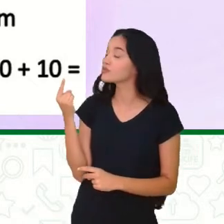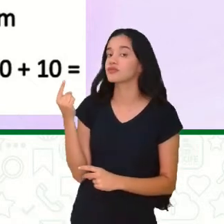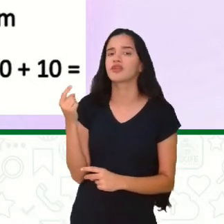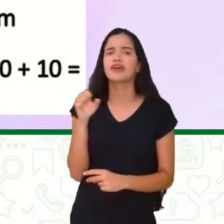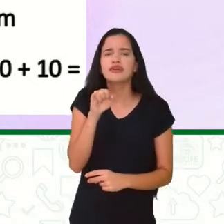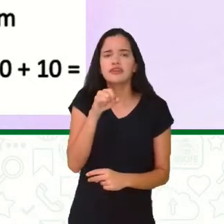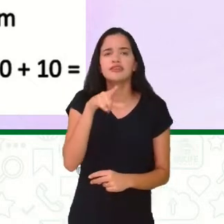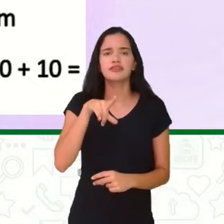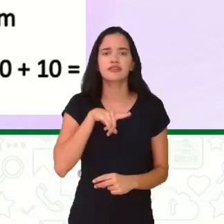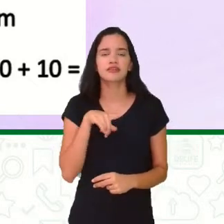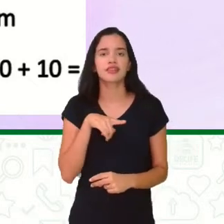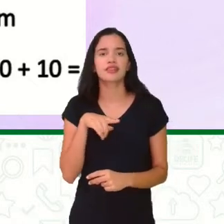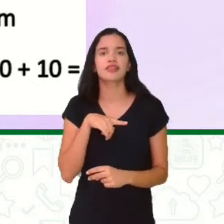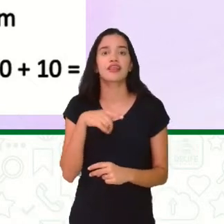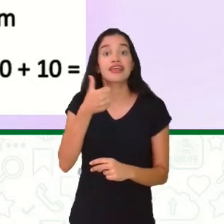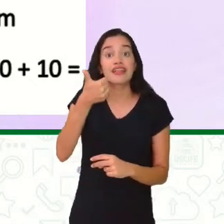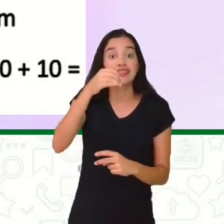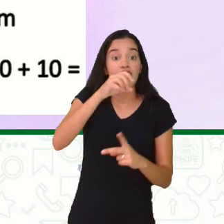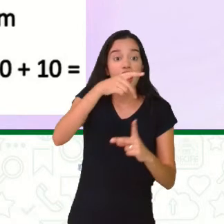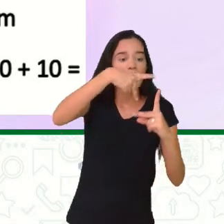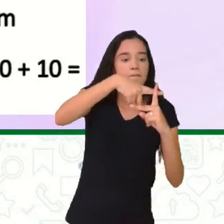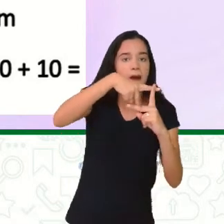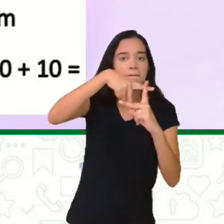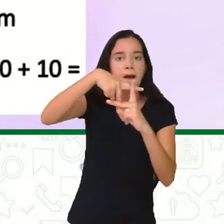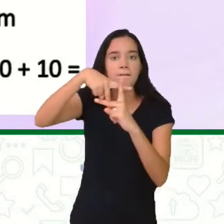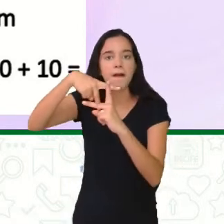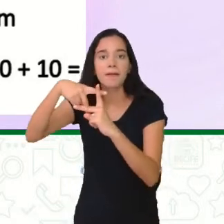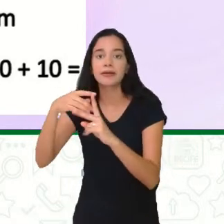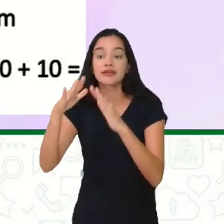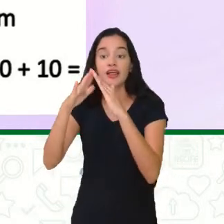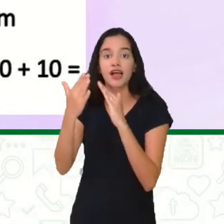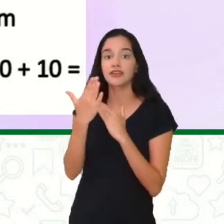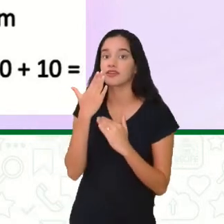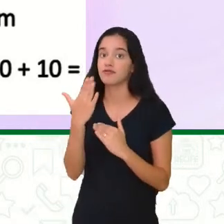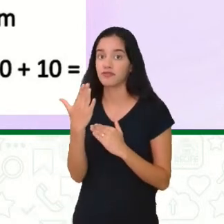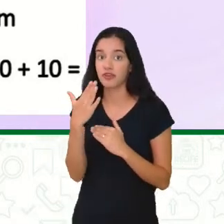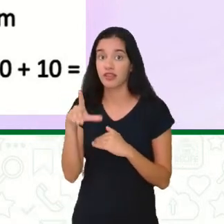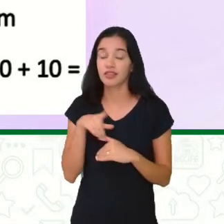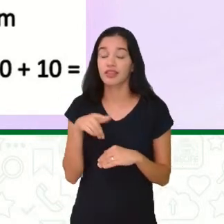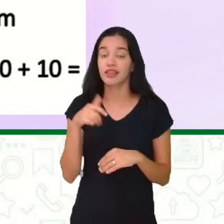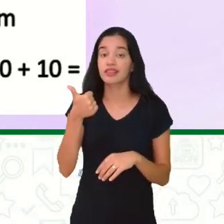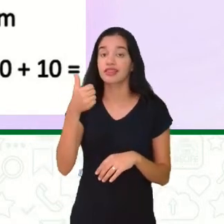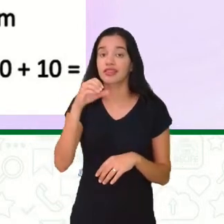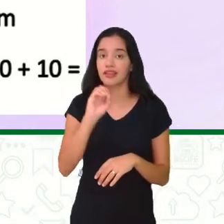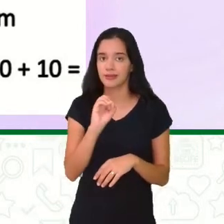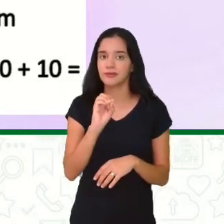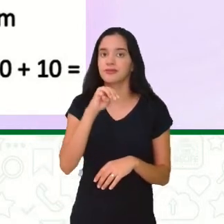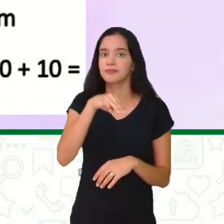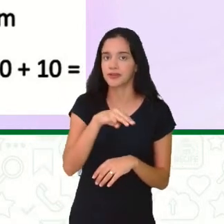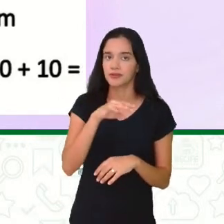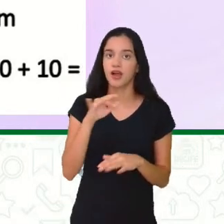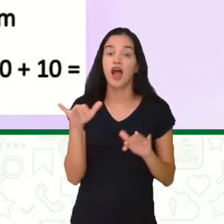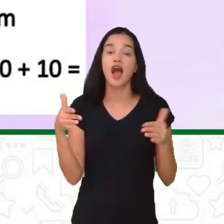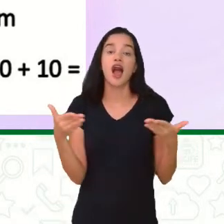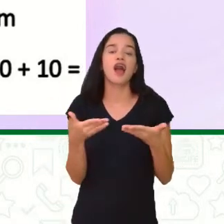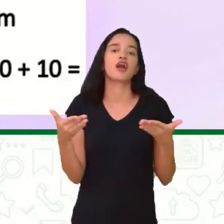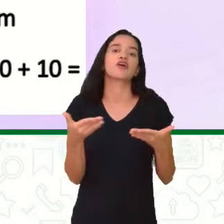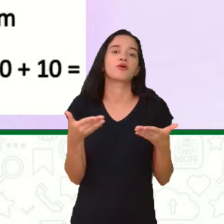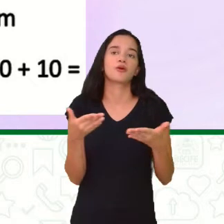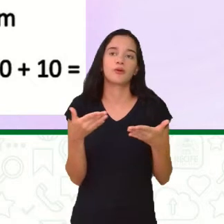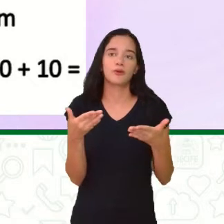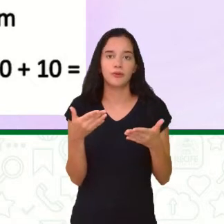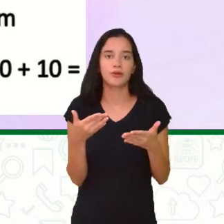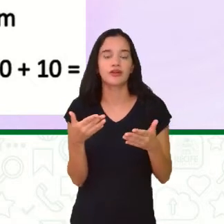aí, se você tem 10 quadradinhos de frente, você tem exatamente 10 metros. No fim da casa, você